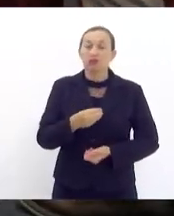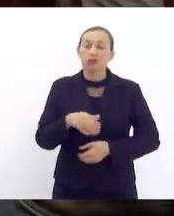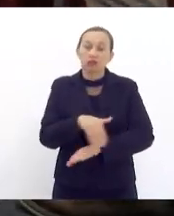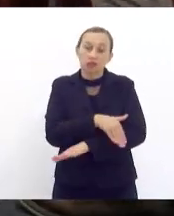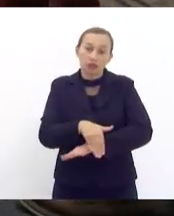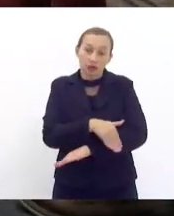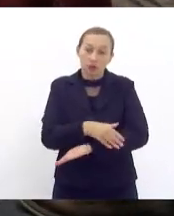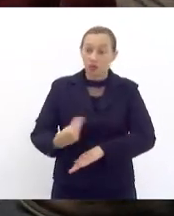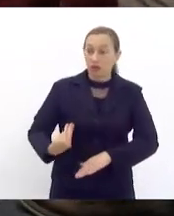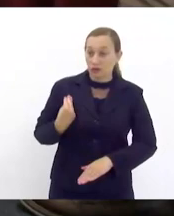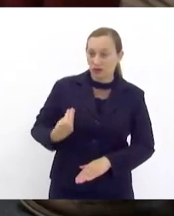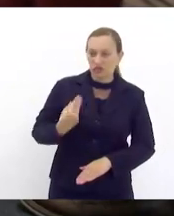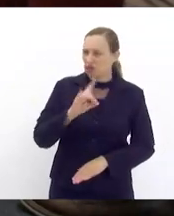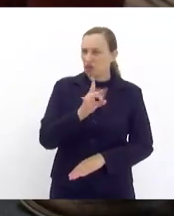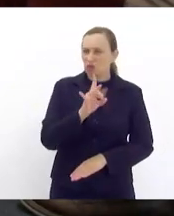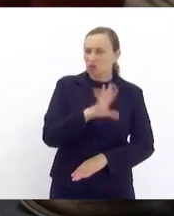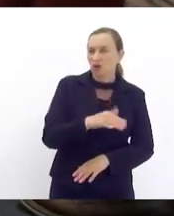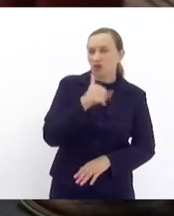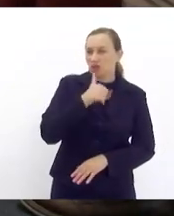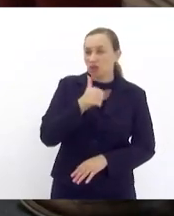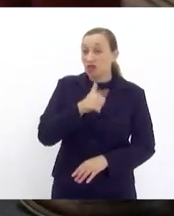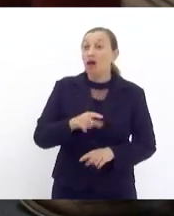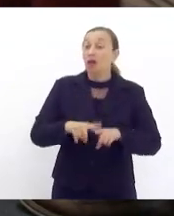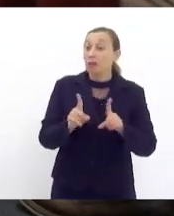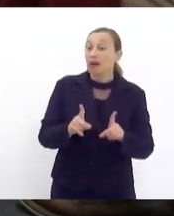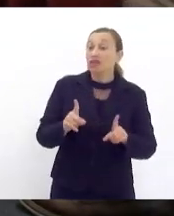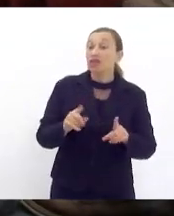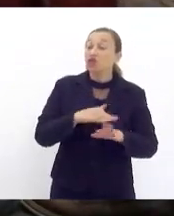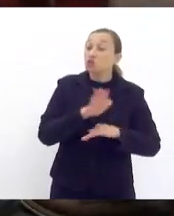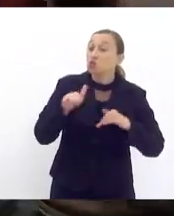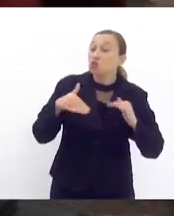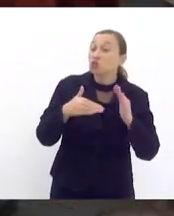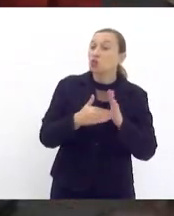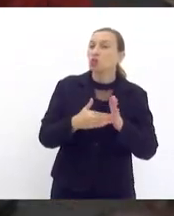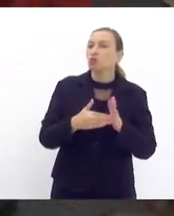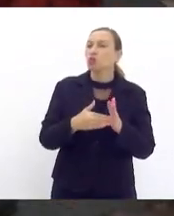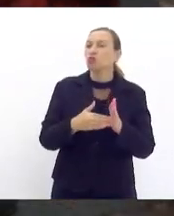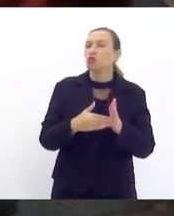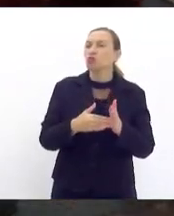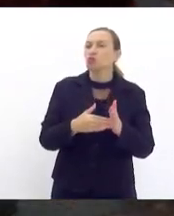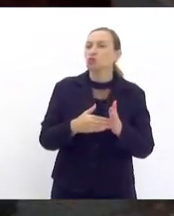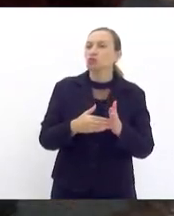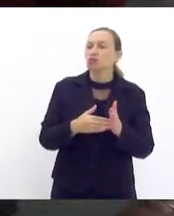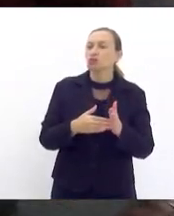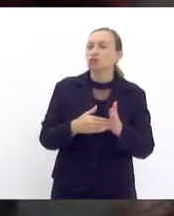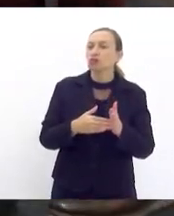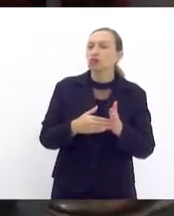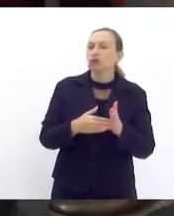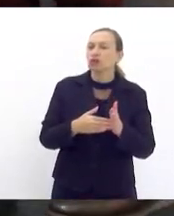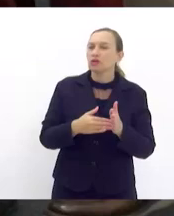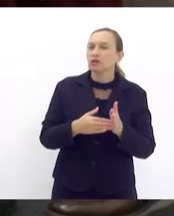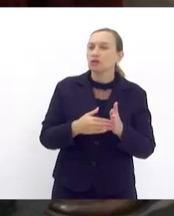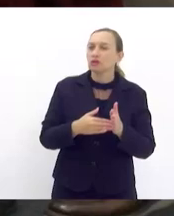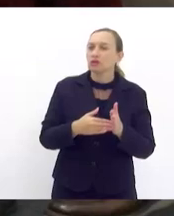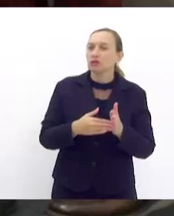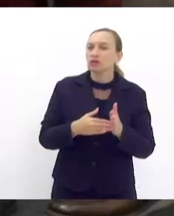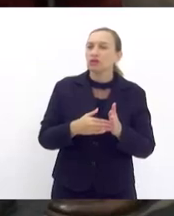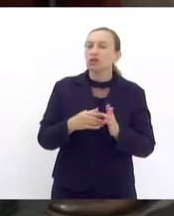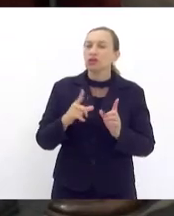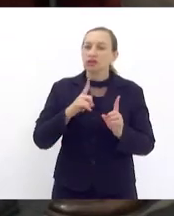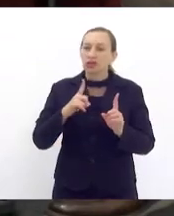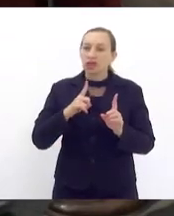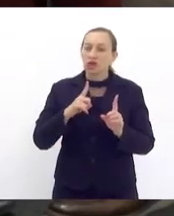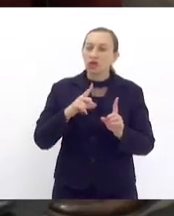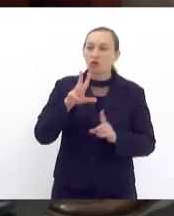rua e não só as meninas as mulheres né mas todos aqueles que hoje tem útero e